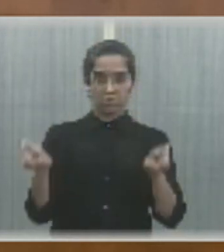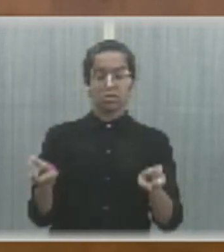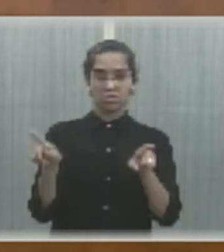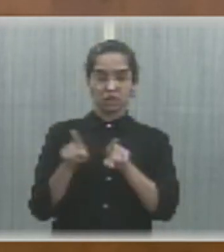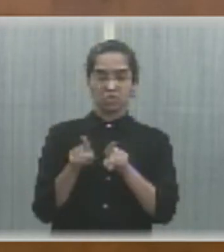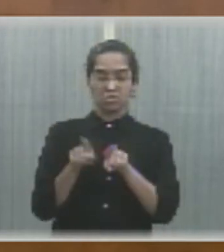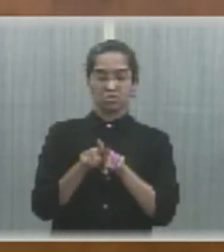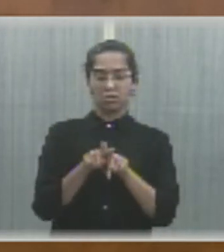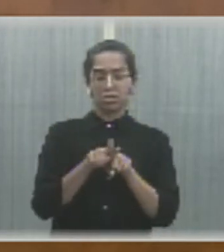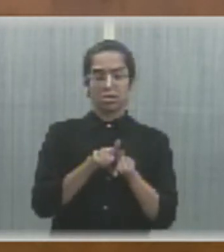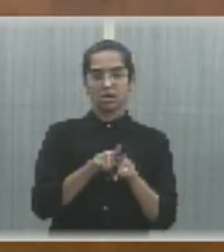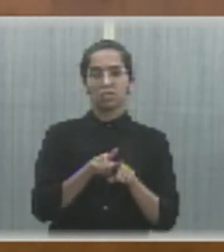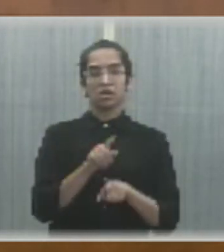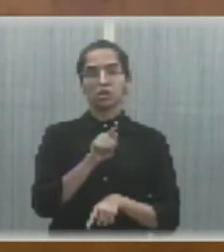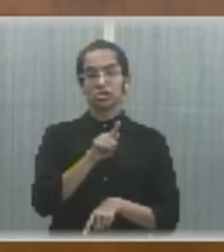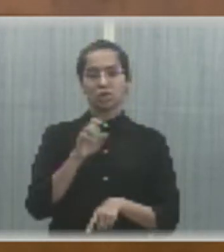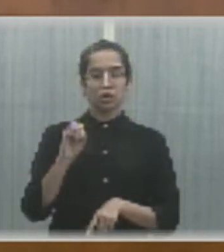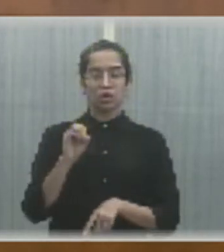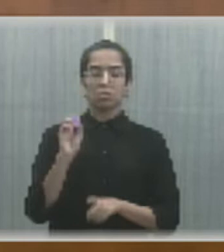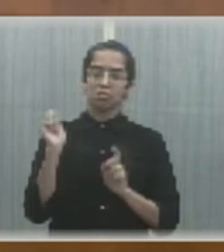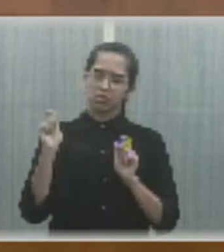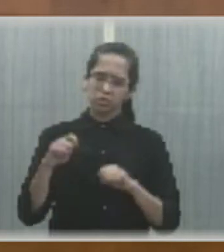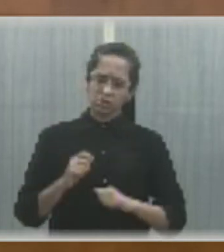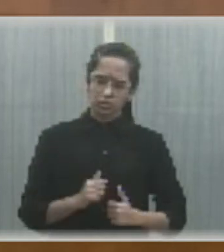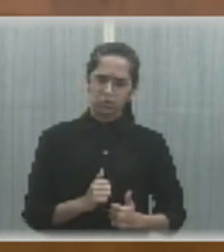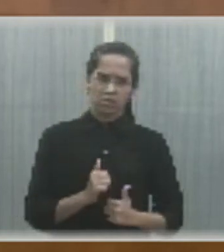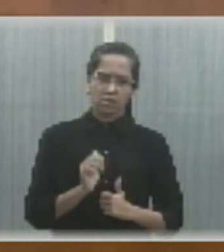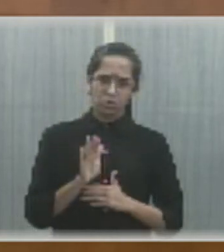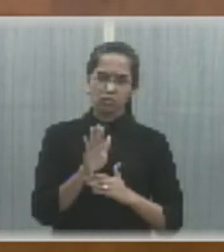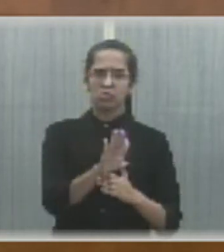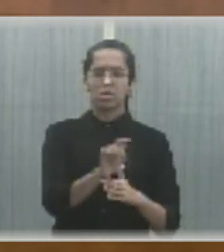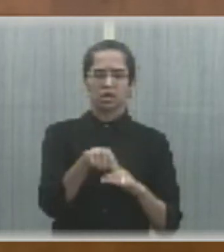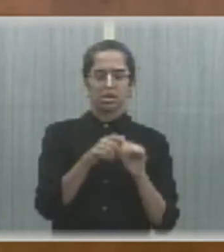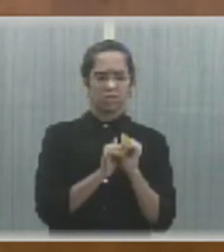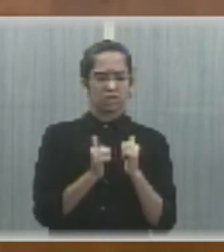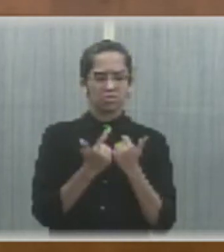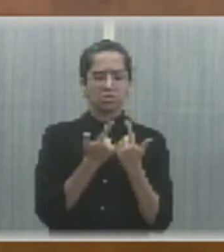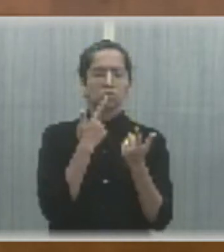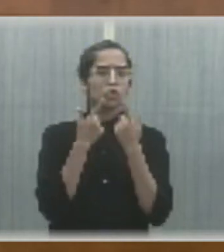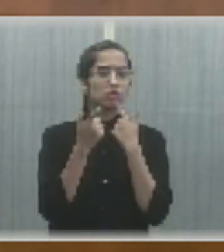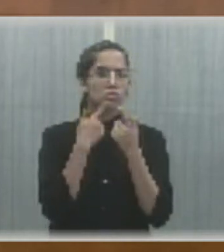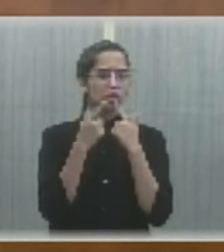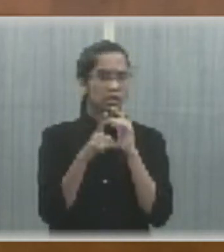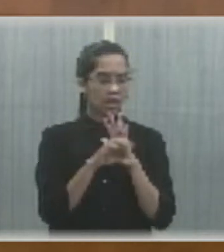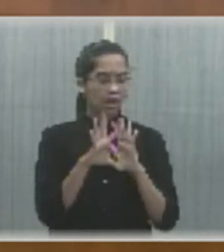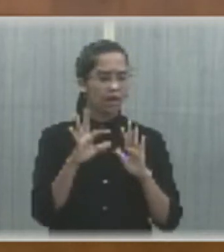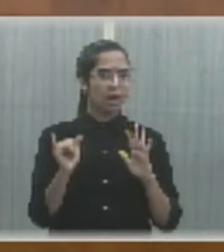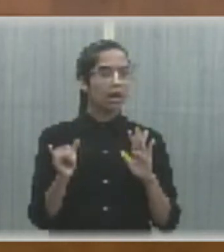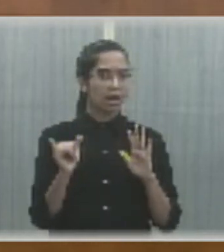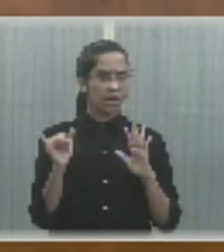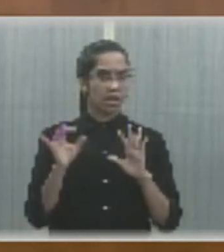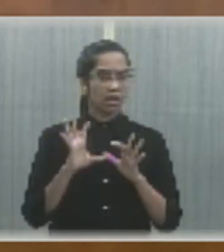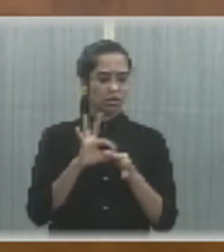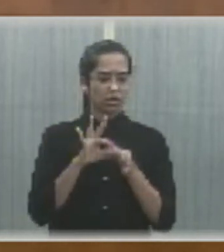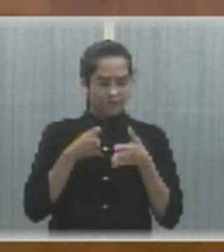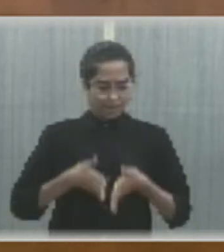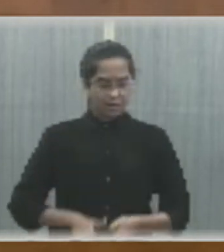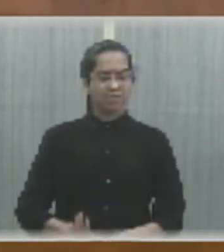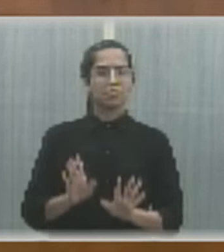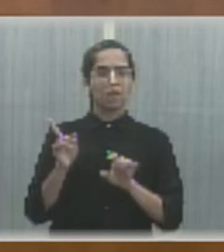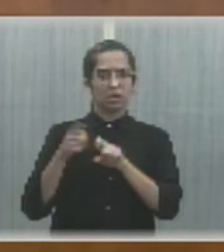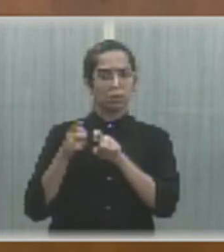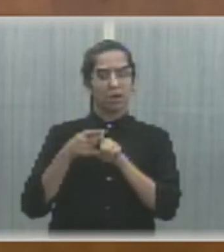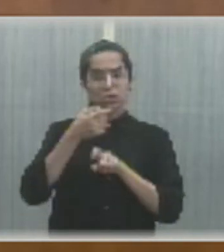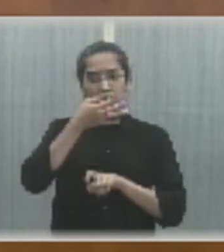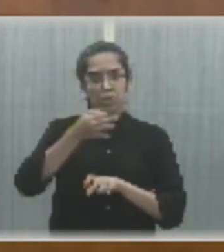trazer os obstetras, possa trazer a sua contribuição para cá, para melhoramento da lei, mas não simplesmente trazer aqui